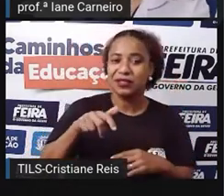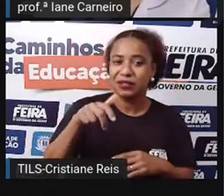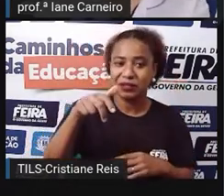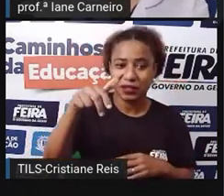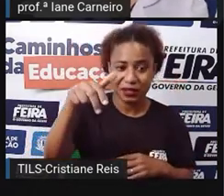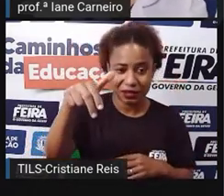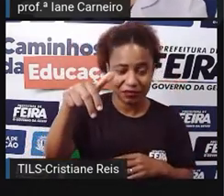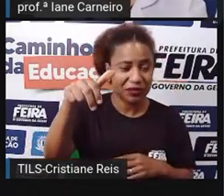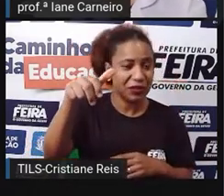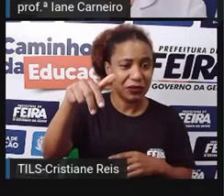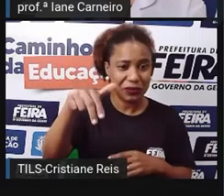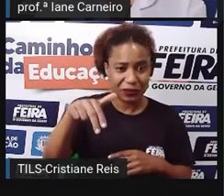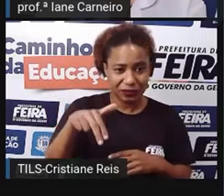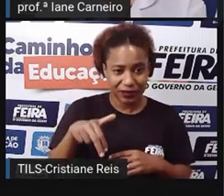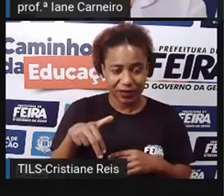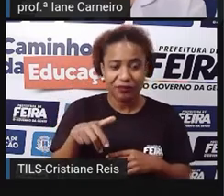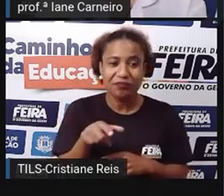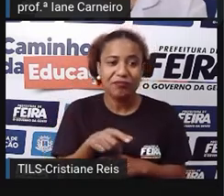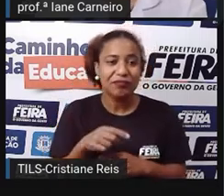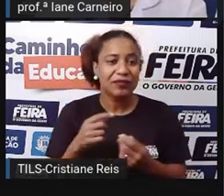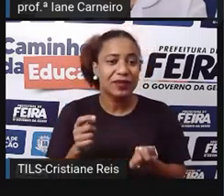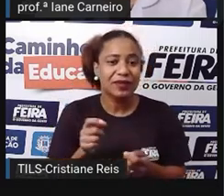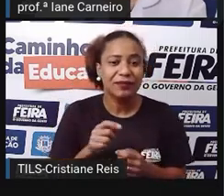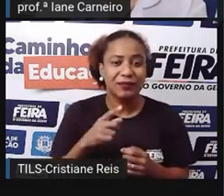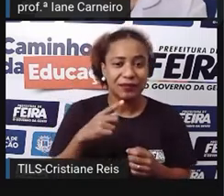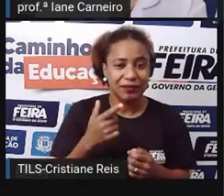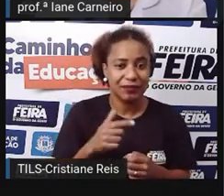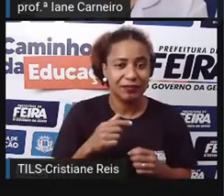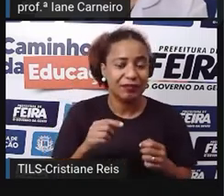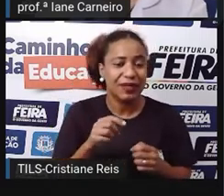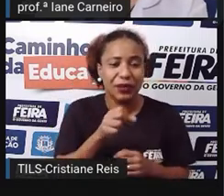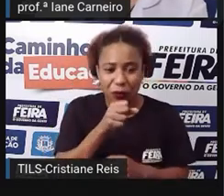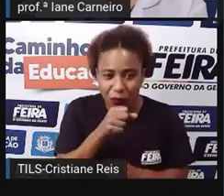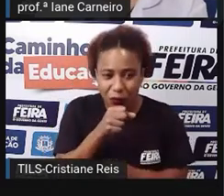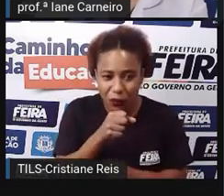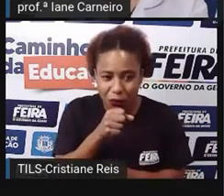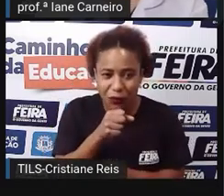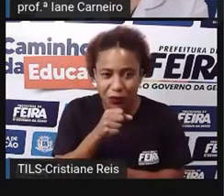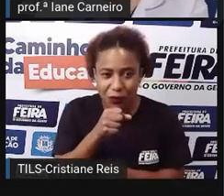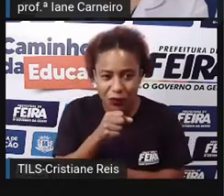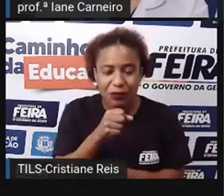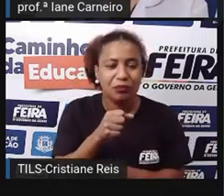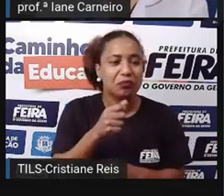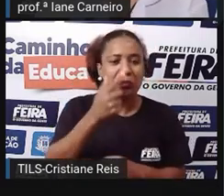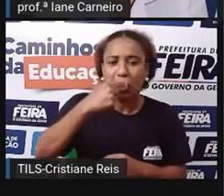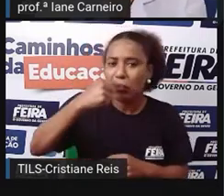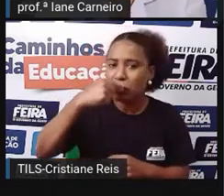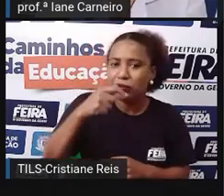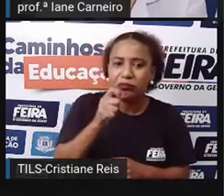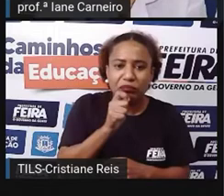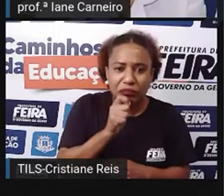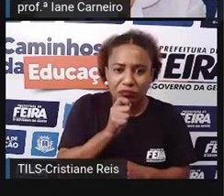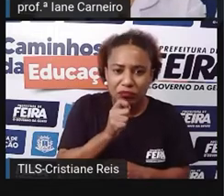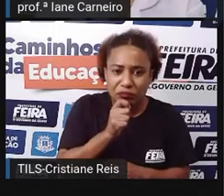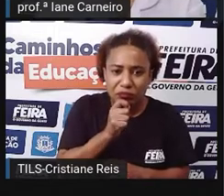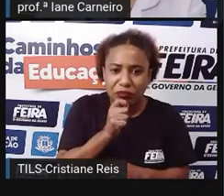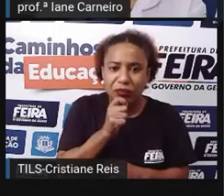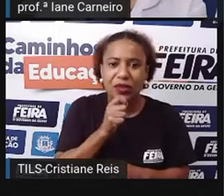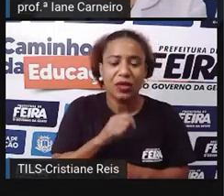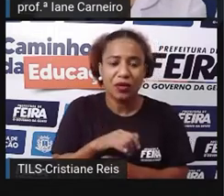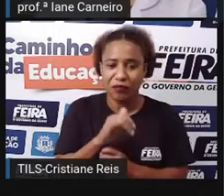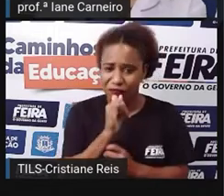descia. Não estava resfriada, mas tossia. Ouvia conto de fada e